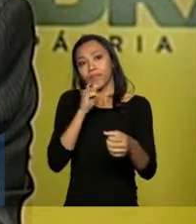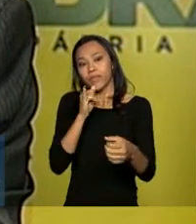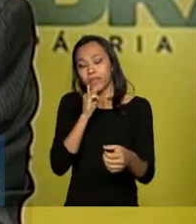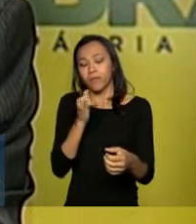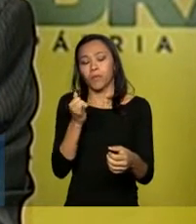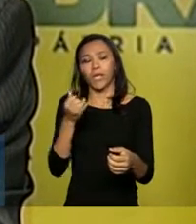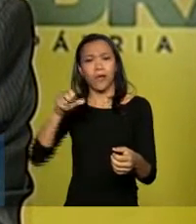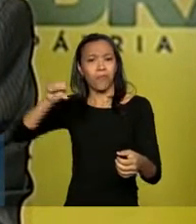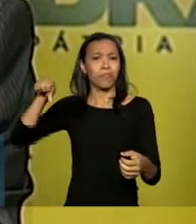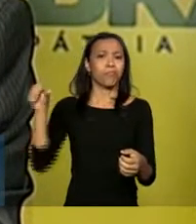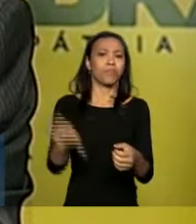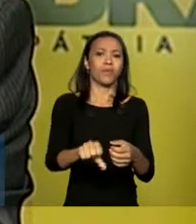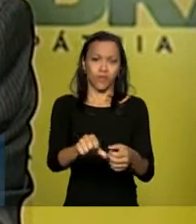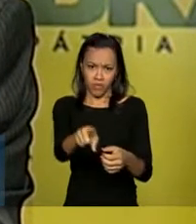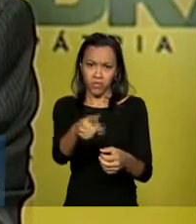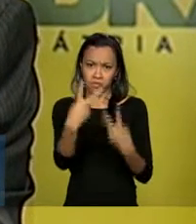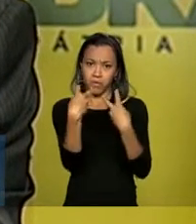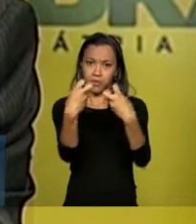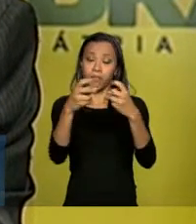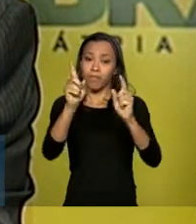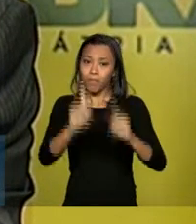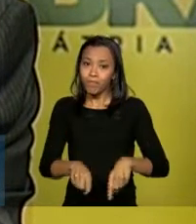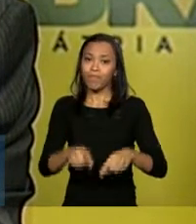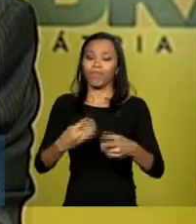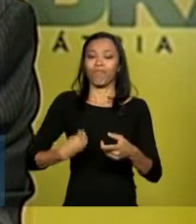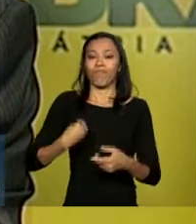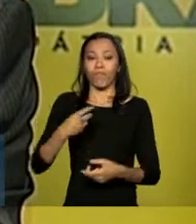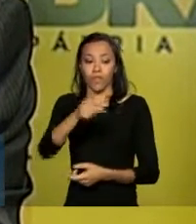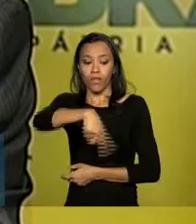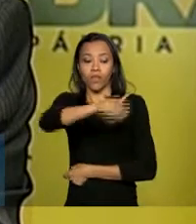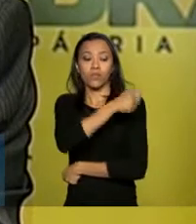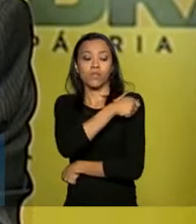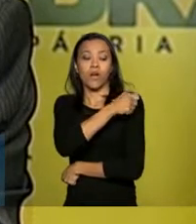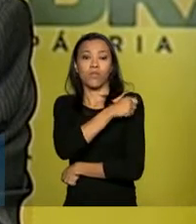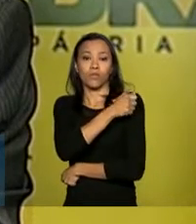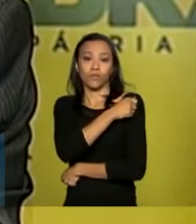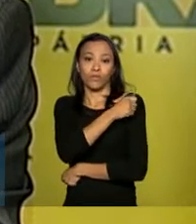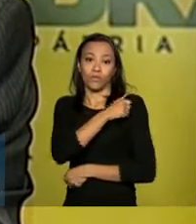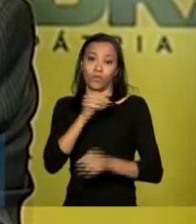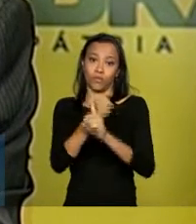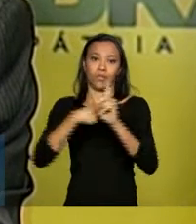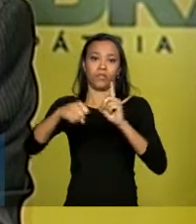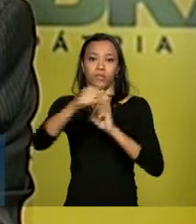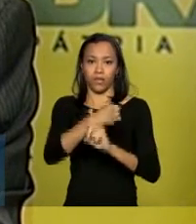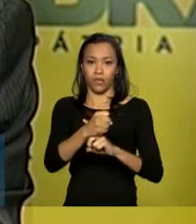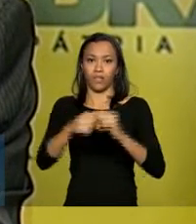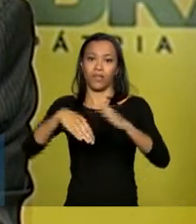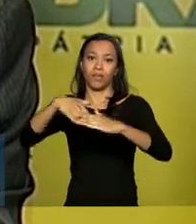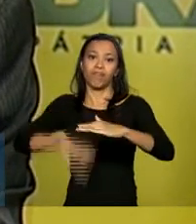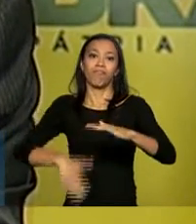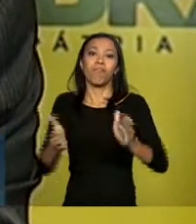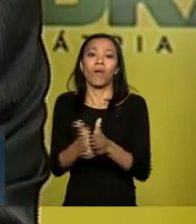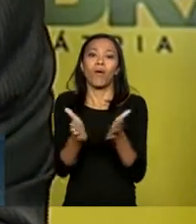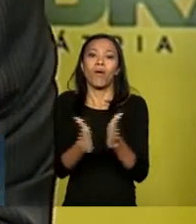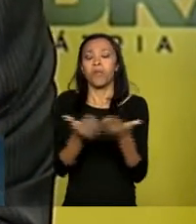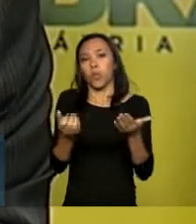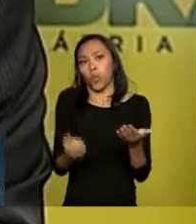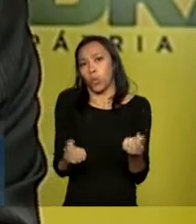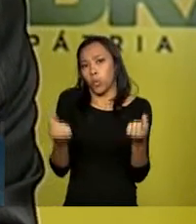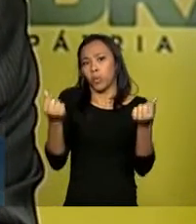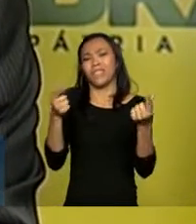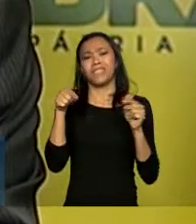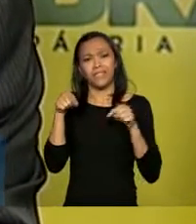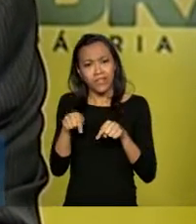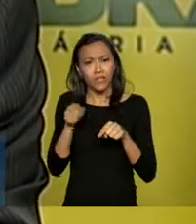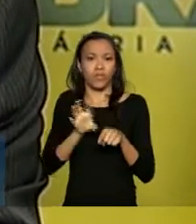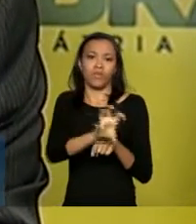maior impacto, vocês viram, é o nível socioeconômico. O nível socioeconômico tem um peso gigantesco na